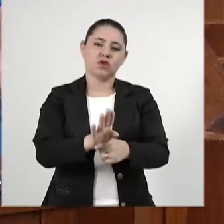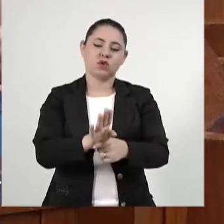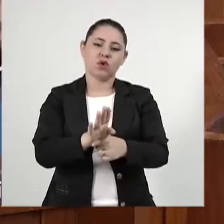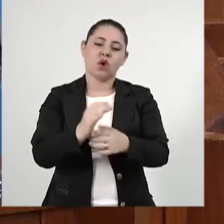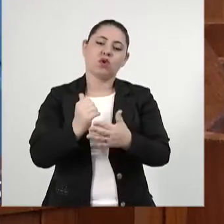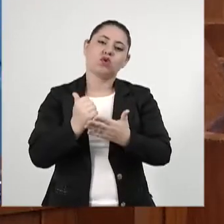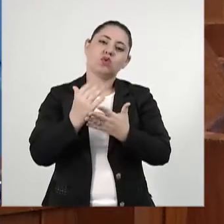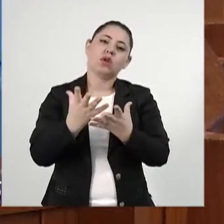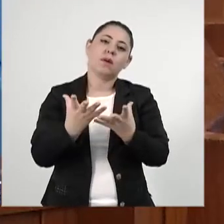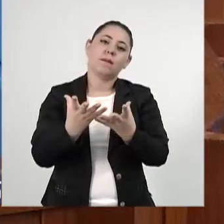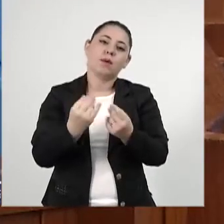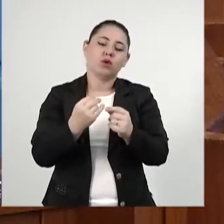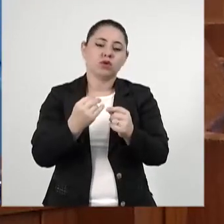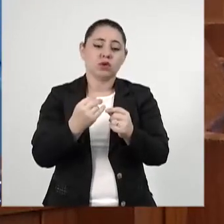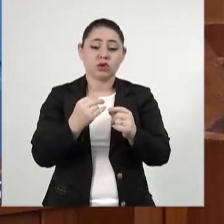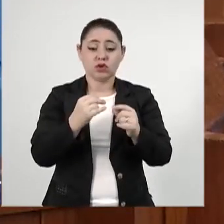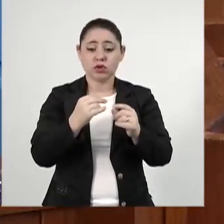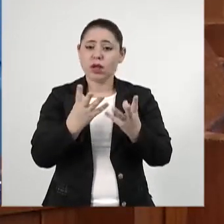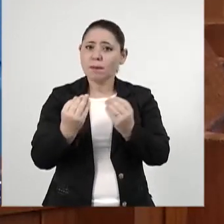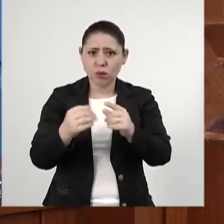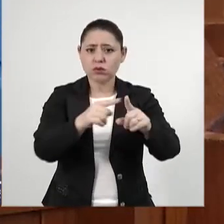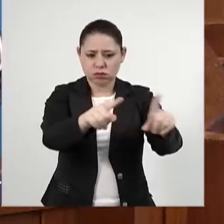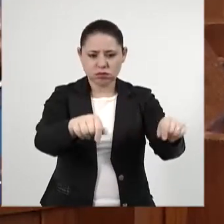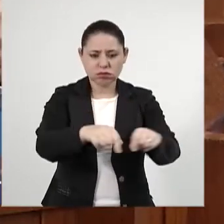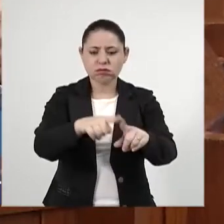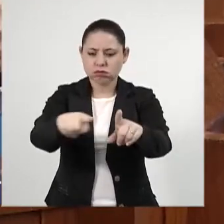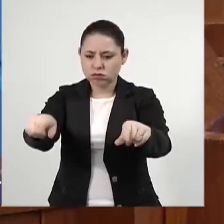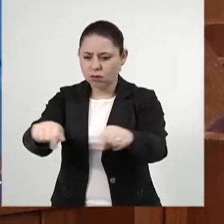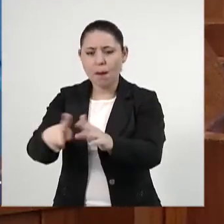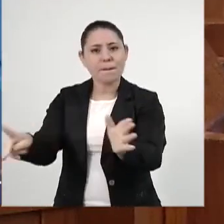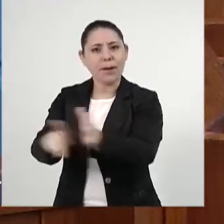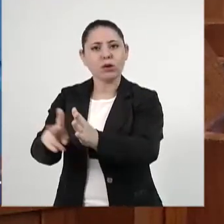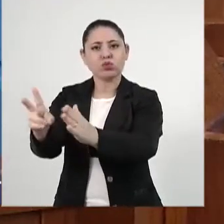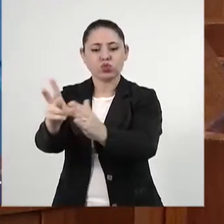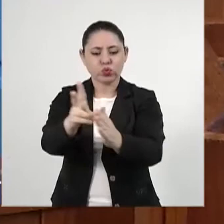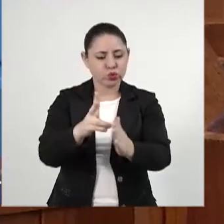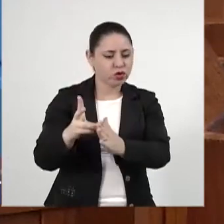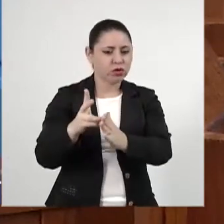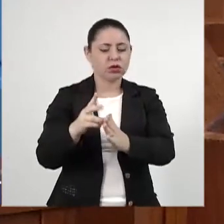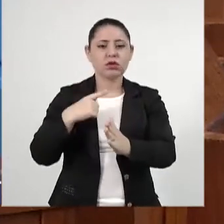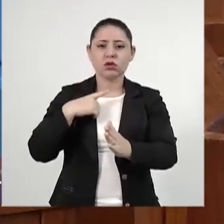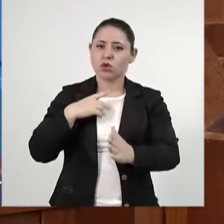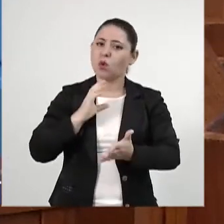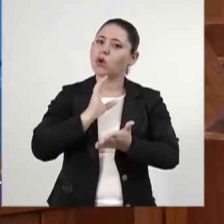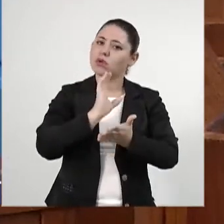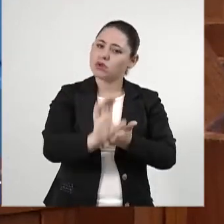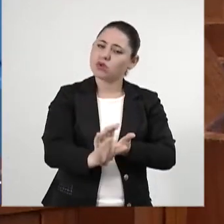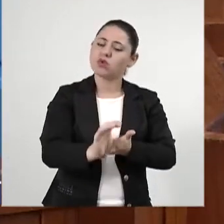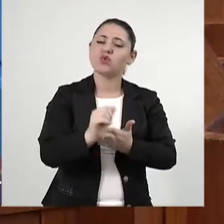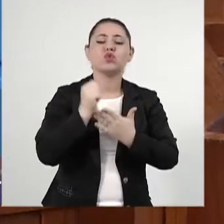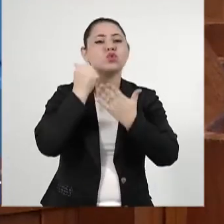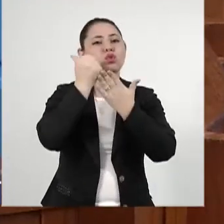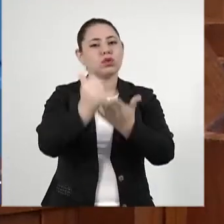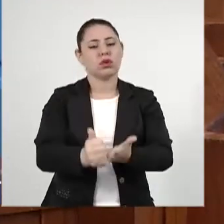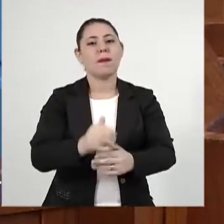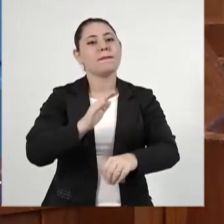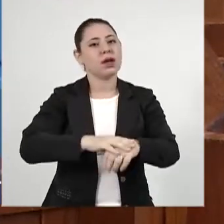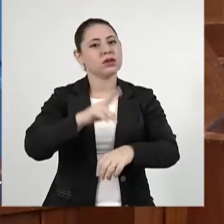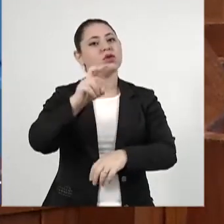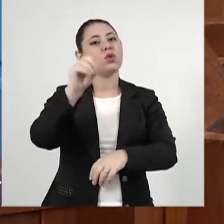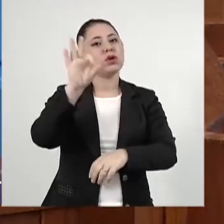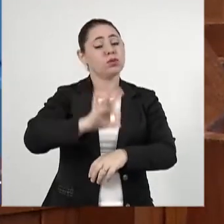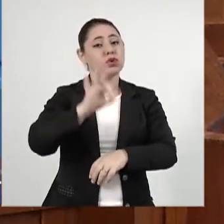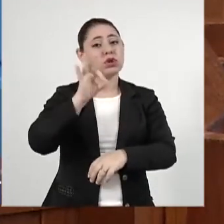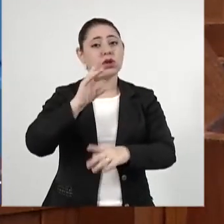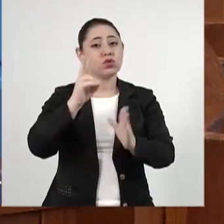das reservas, em várias reservas, certo? E tem mais de 50% dos índios que pensam como